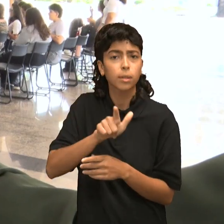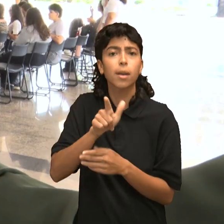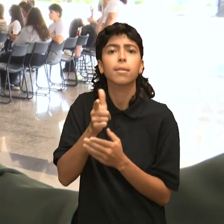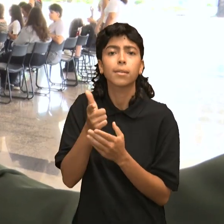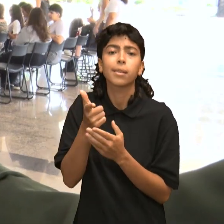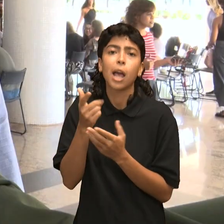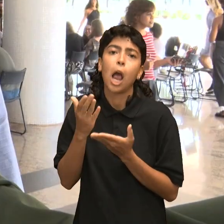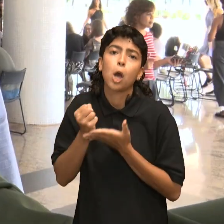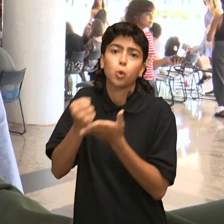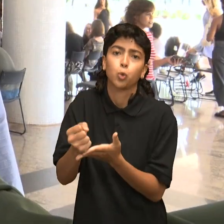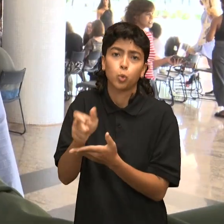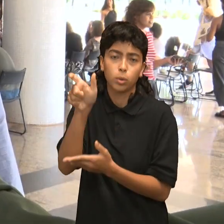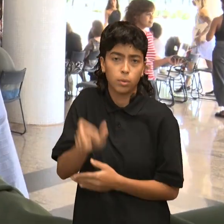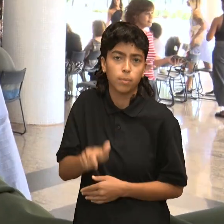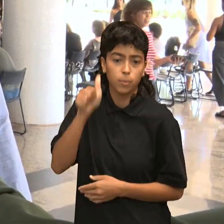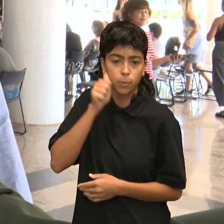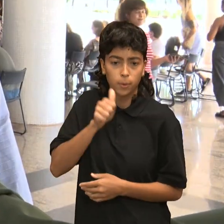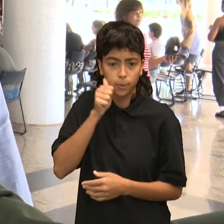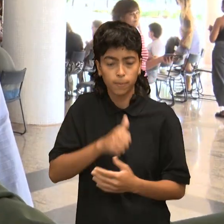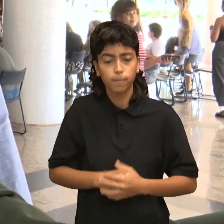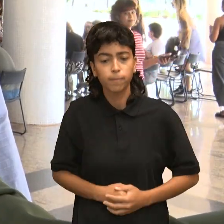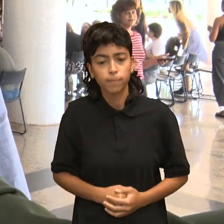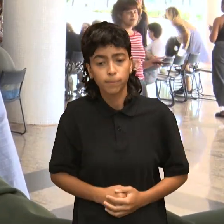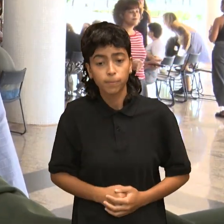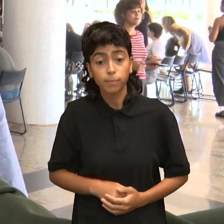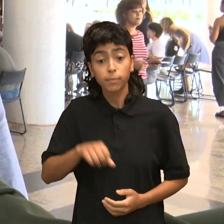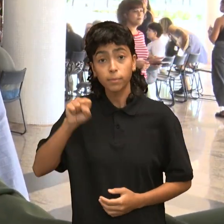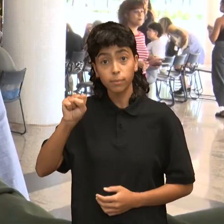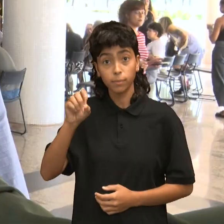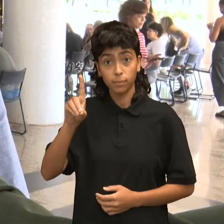de violência. A SDH, junto com o Sercomp, está